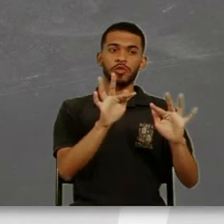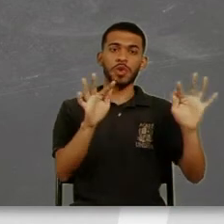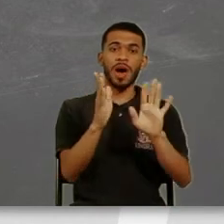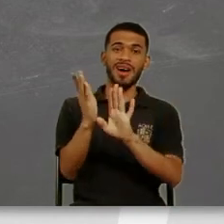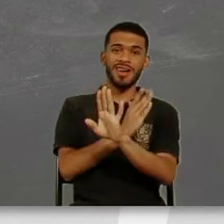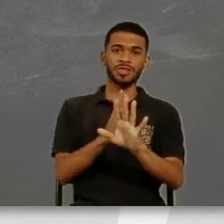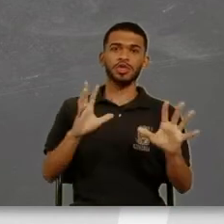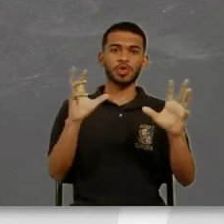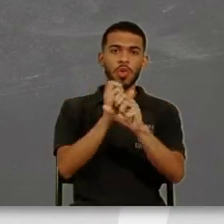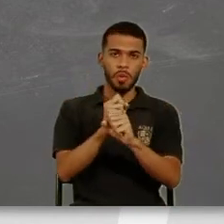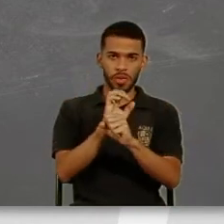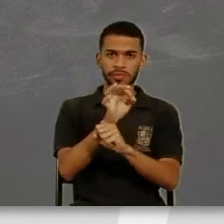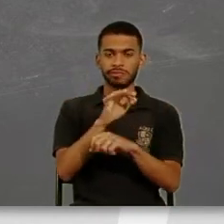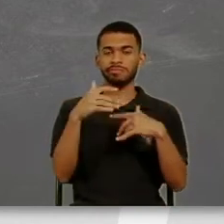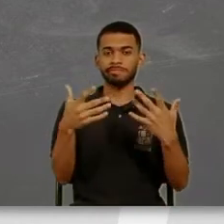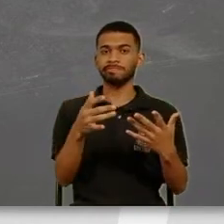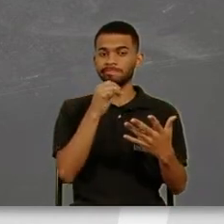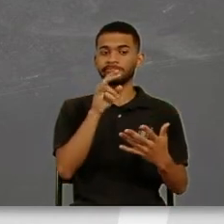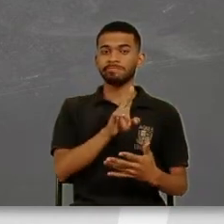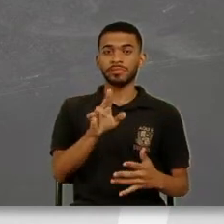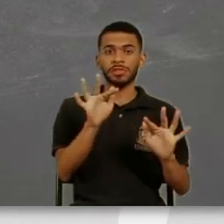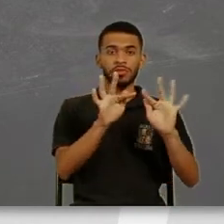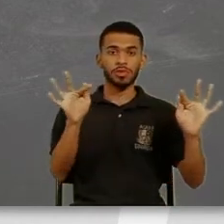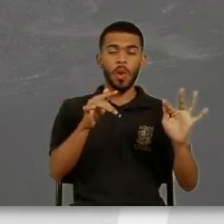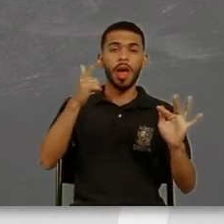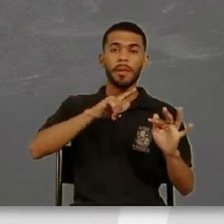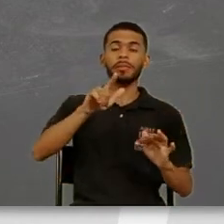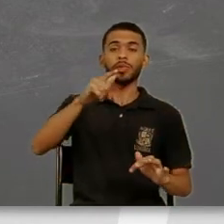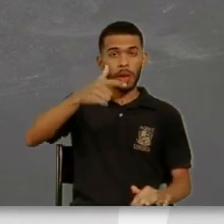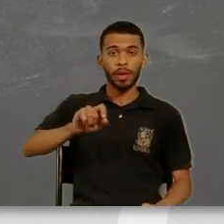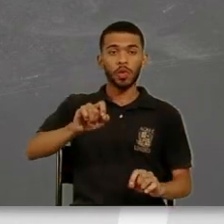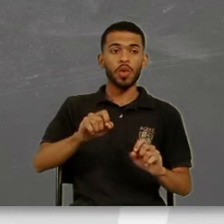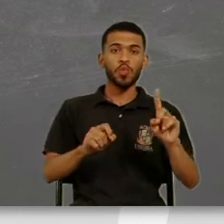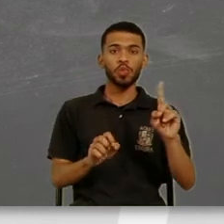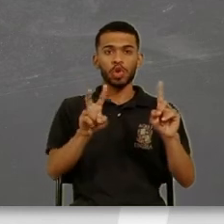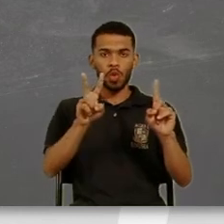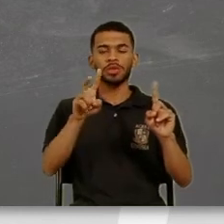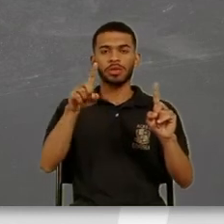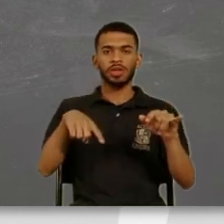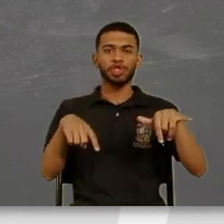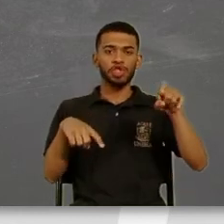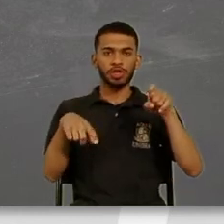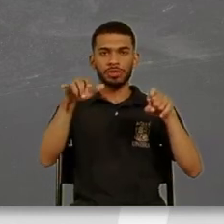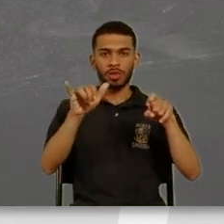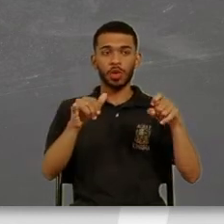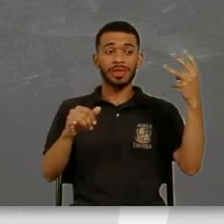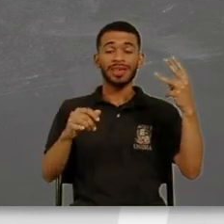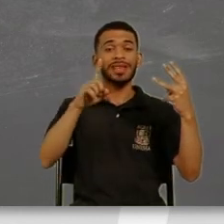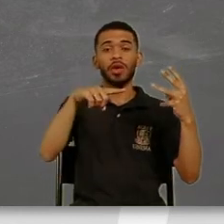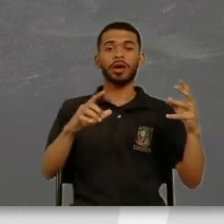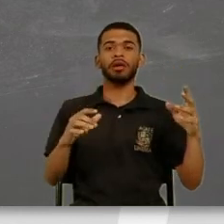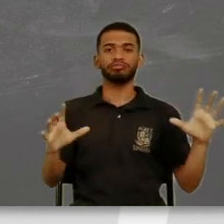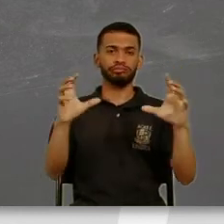antes de somar, tá? Então, aplicando a função, eu repito 1 e 2, que é x e y, e o terceiro termo vai ser a soma de 1